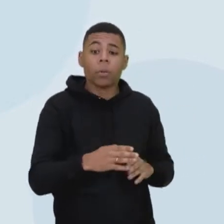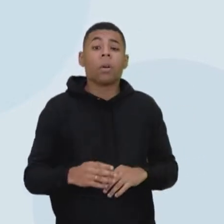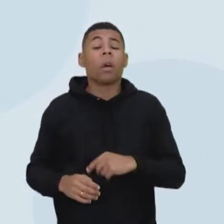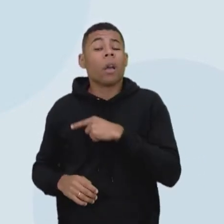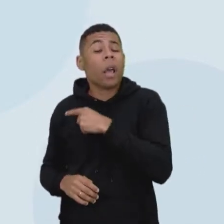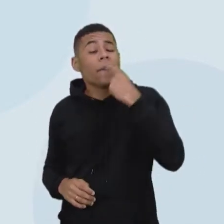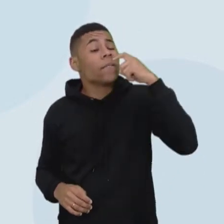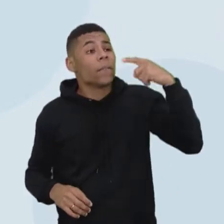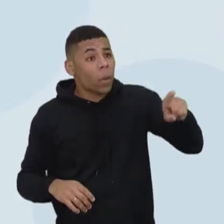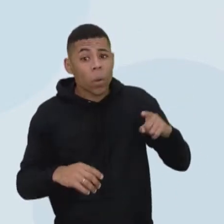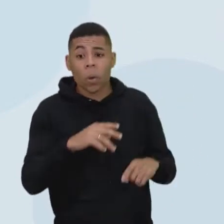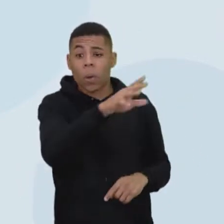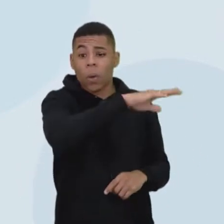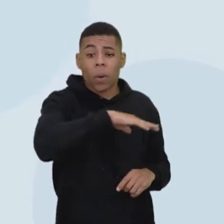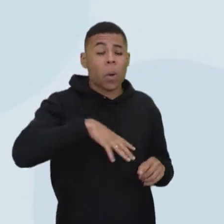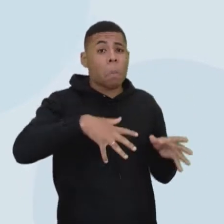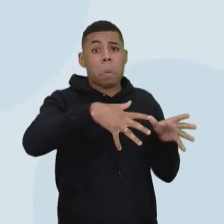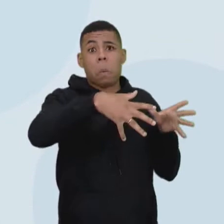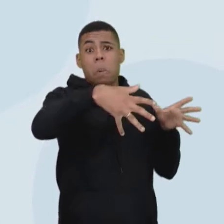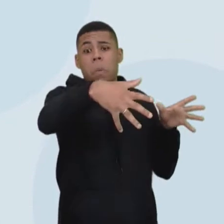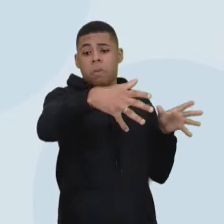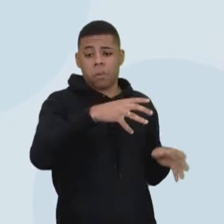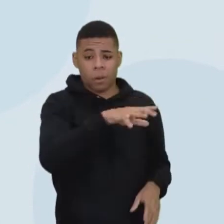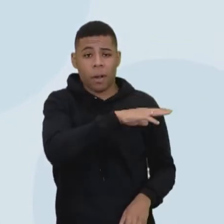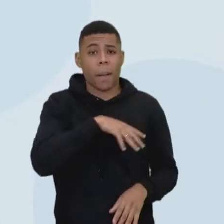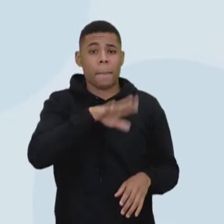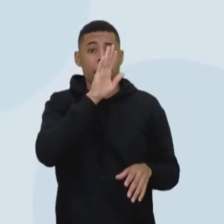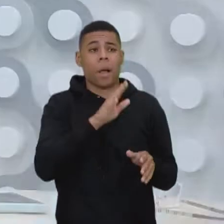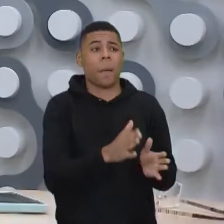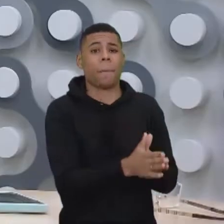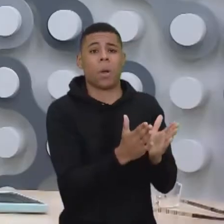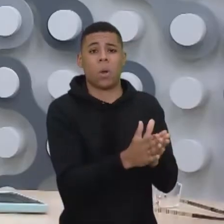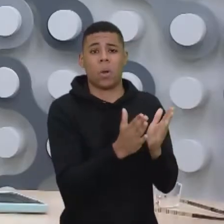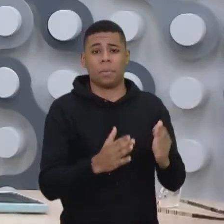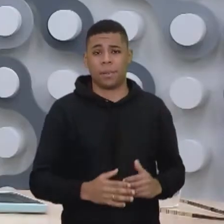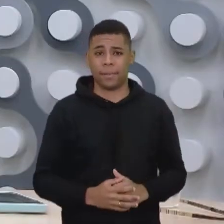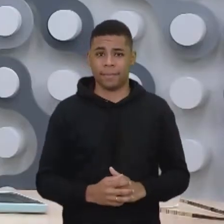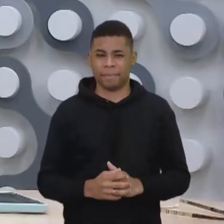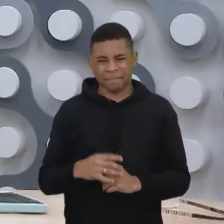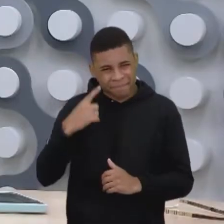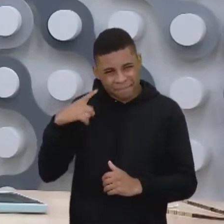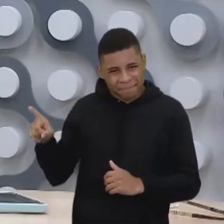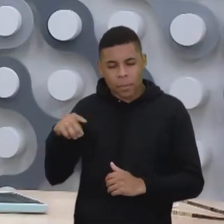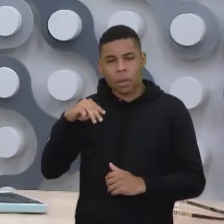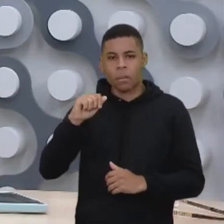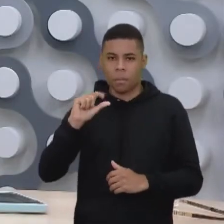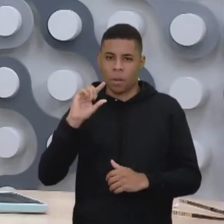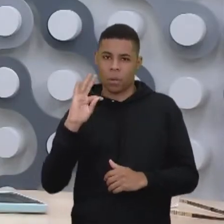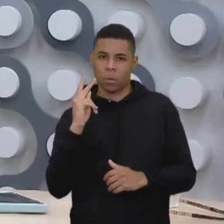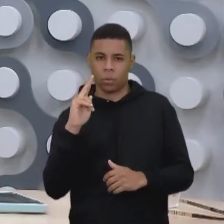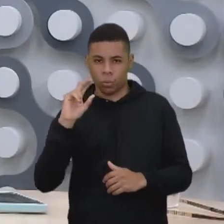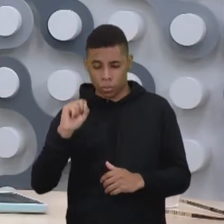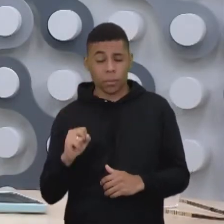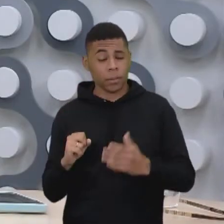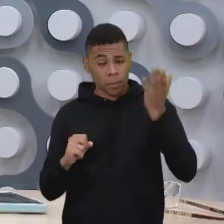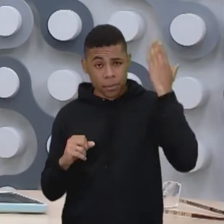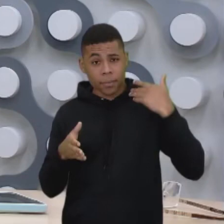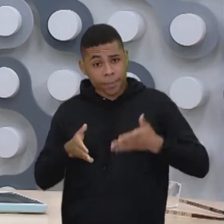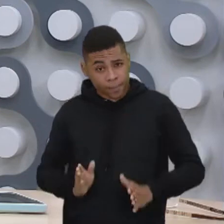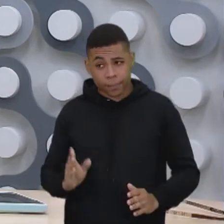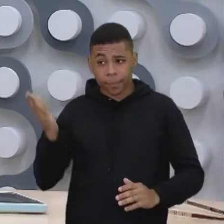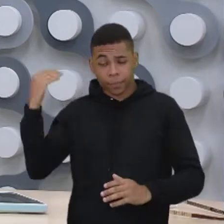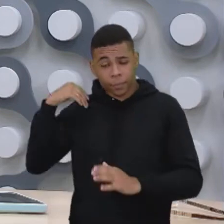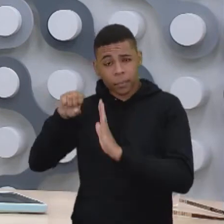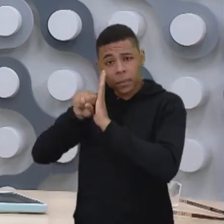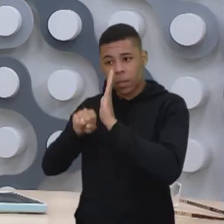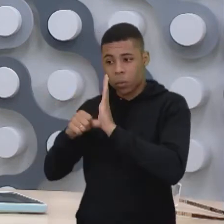excessivo crescimento populacional dos pobres. Olha que interessante isso, né? Então, Malthus, né, que nasceu no século